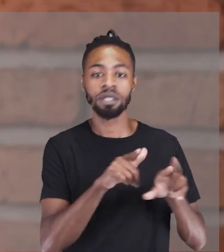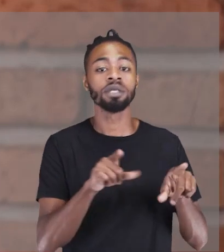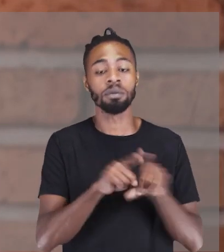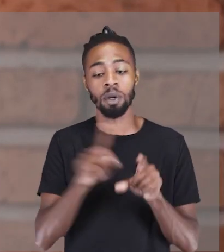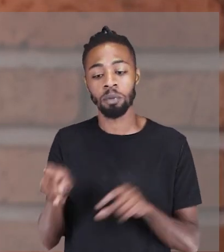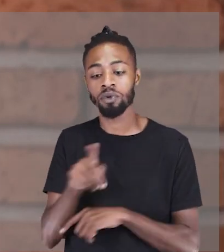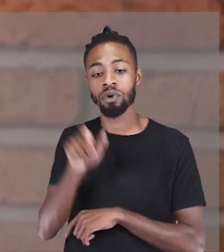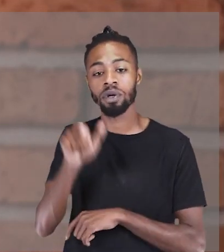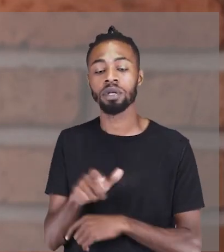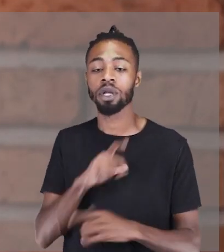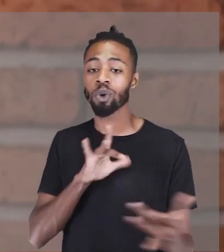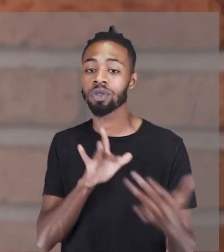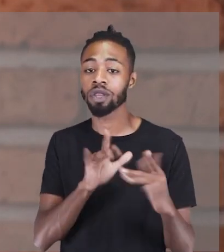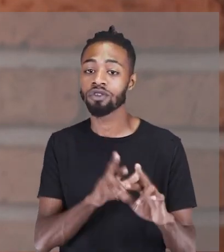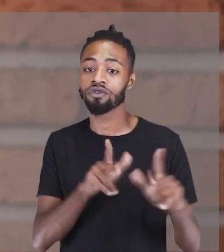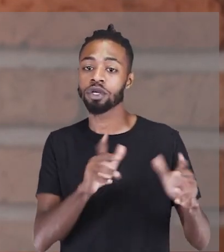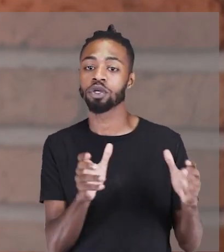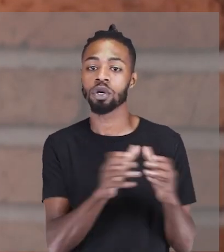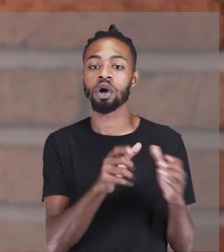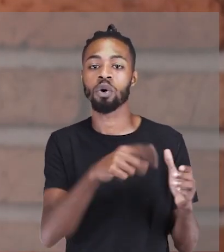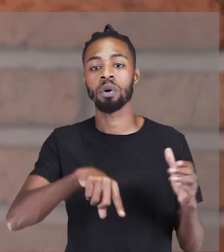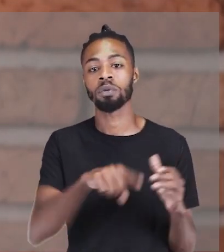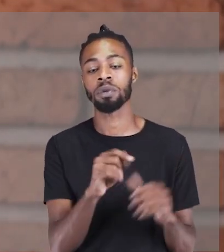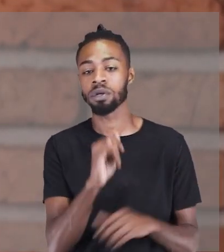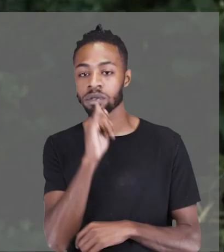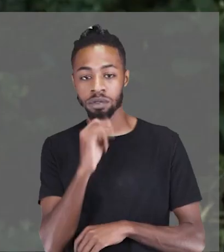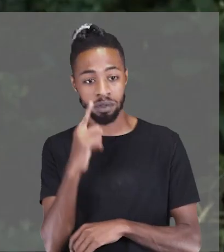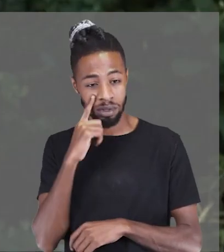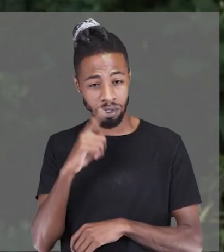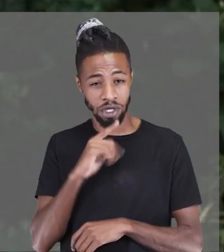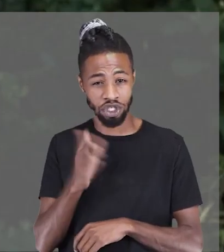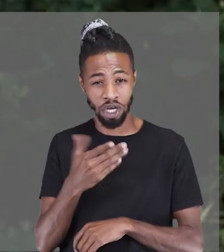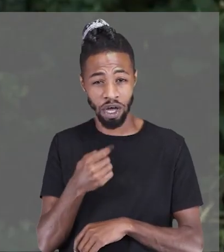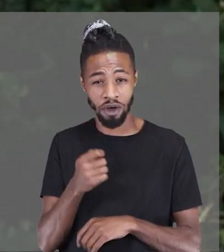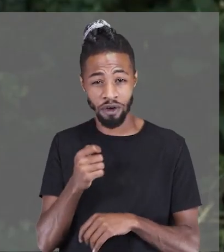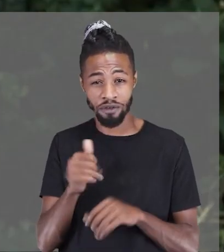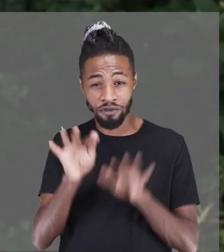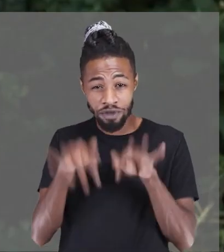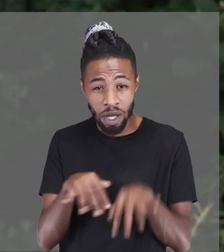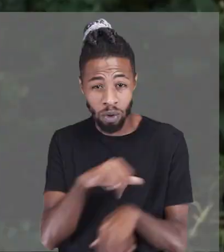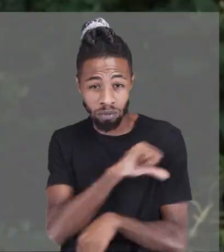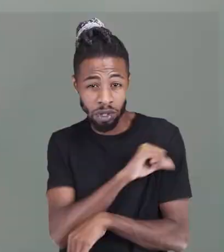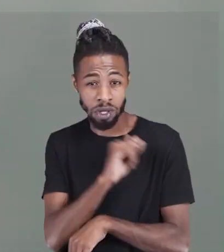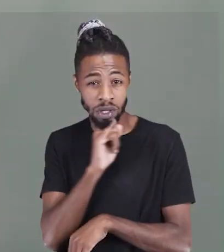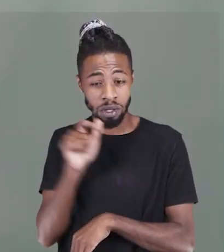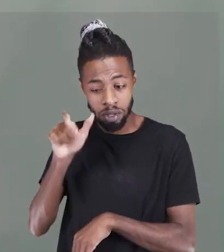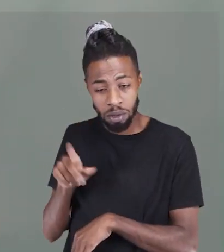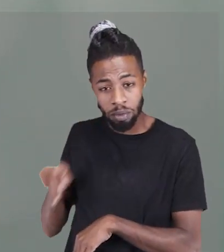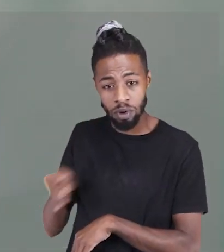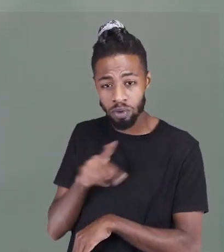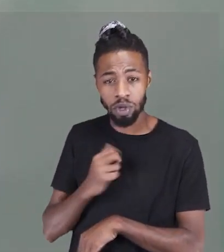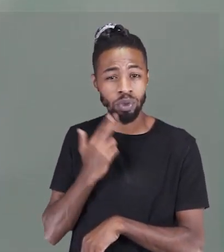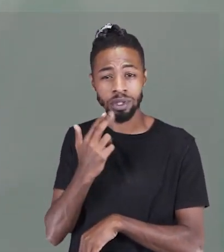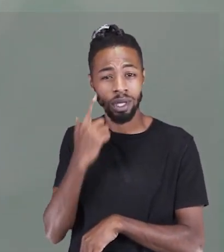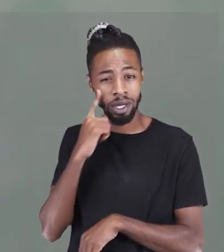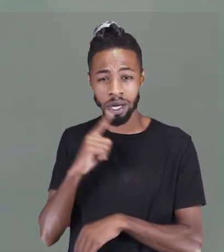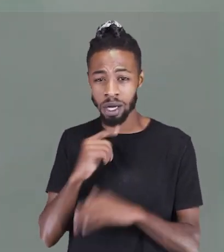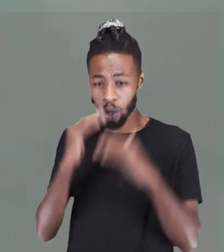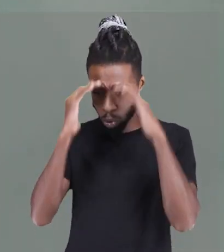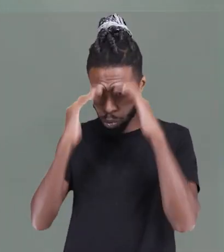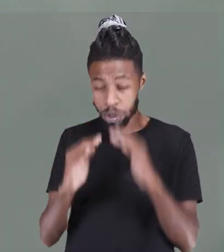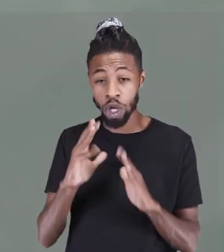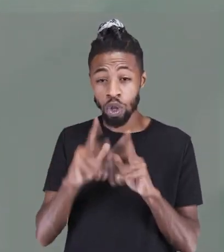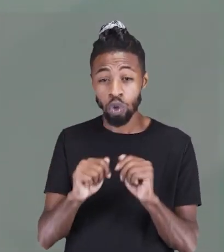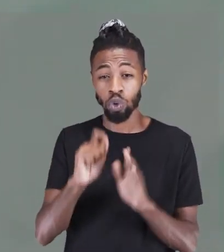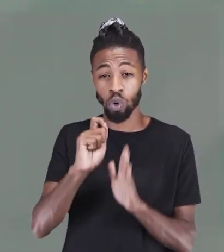então esse professor também vai ter um contato diferente com aquela turma. Nos anos finais, um professor especialista raramente consegue cumprir todo o